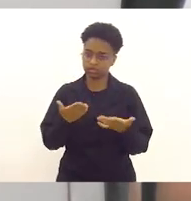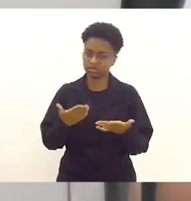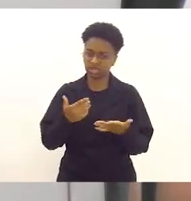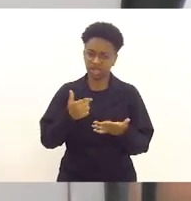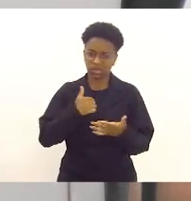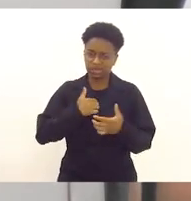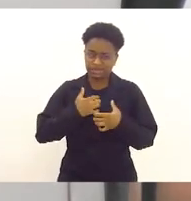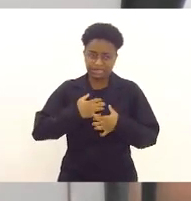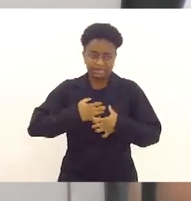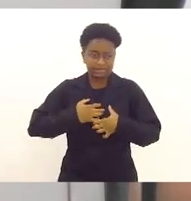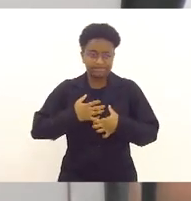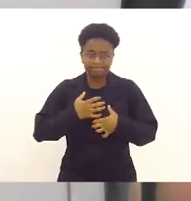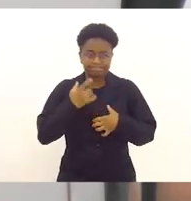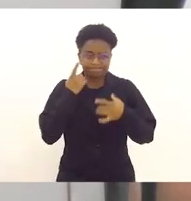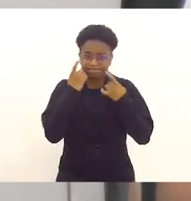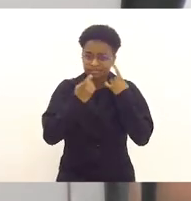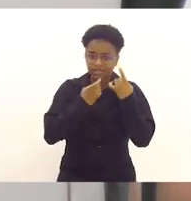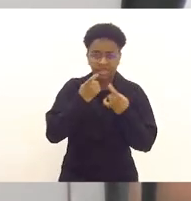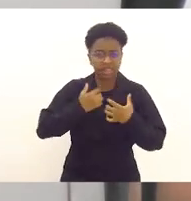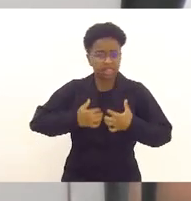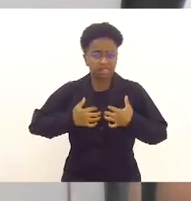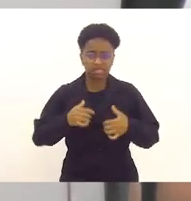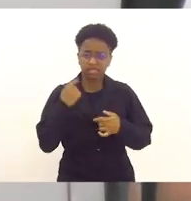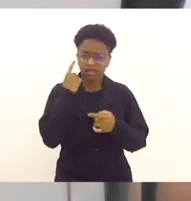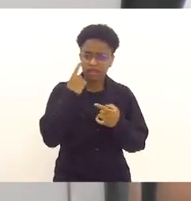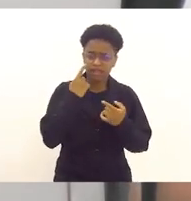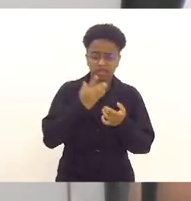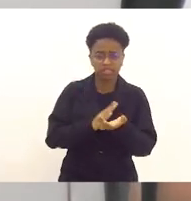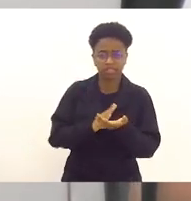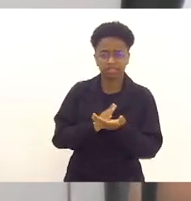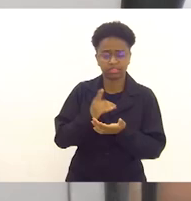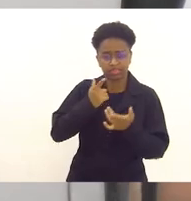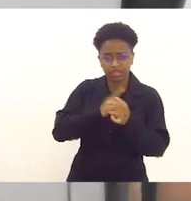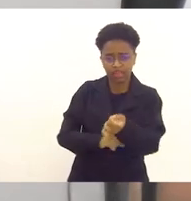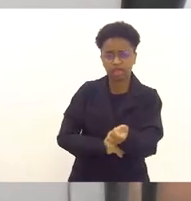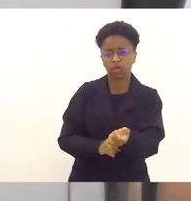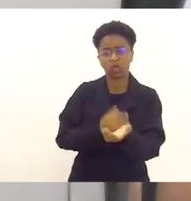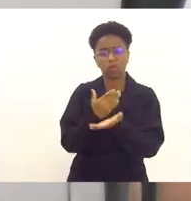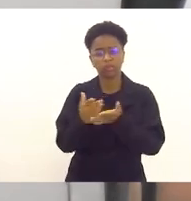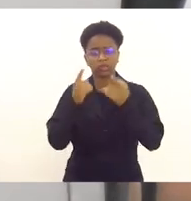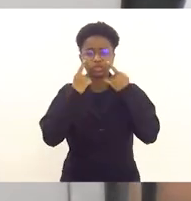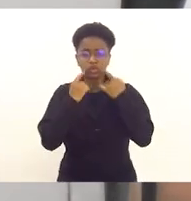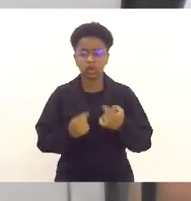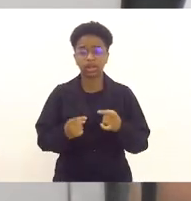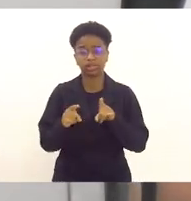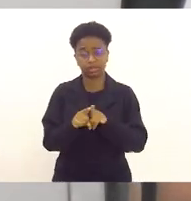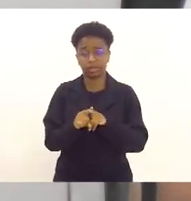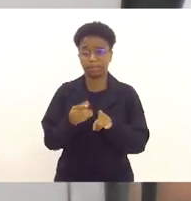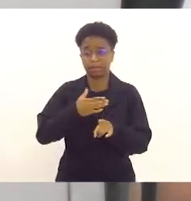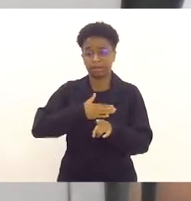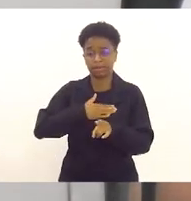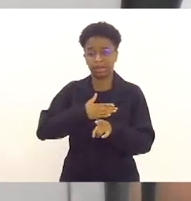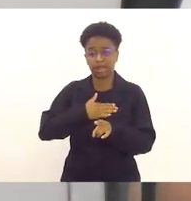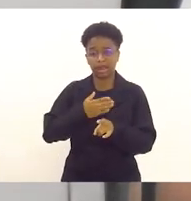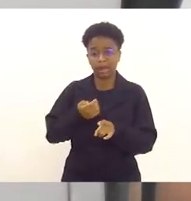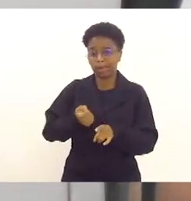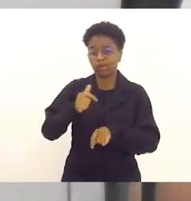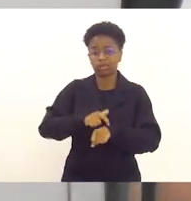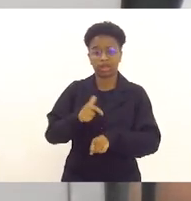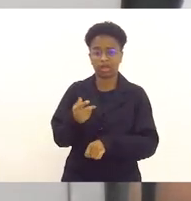fiquei dilacerada eu entrei em desespero eu só sabia chorar eu fiquei nervosa é uma coisa que para mim também é muito recente e